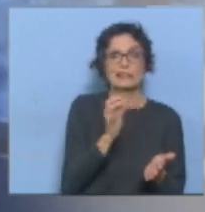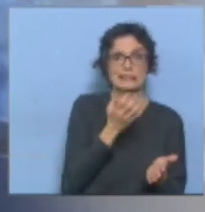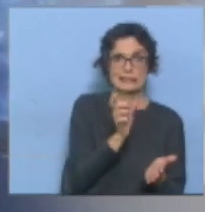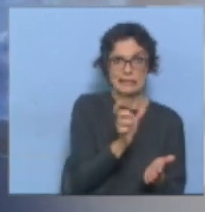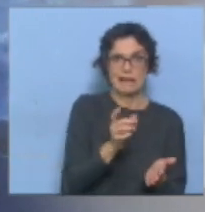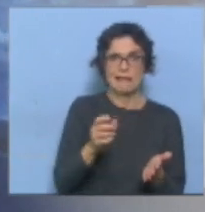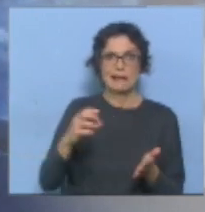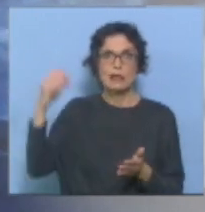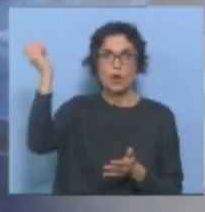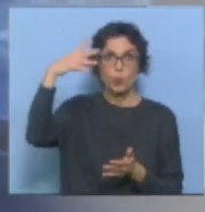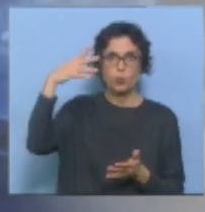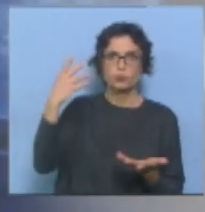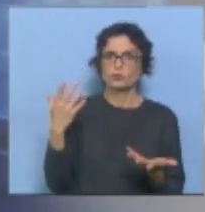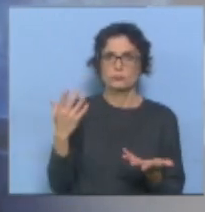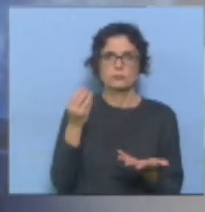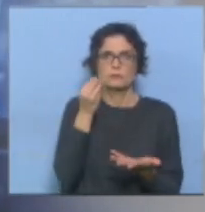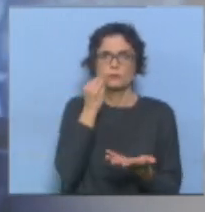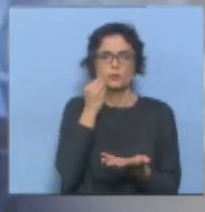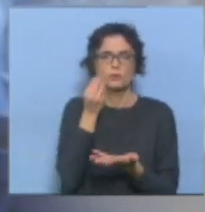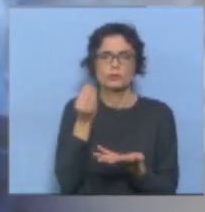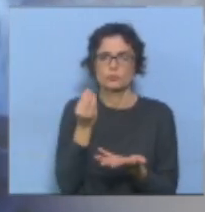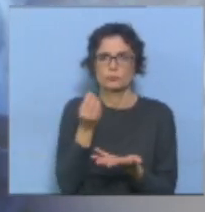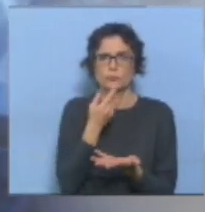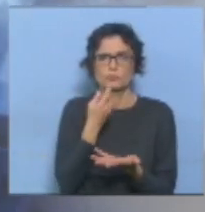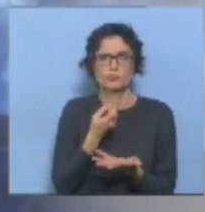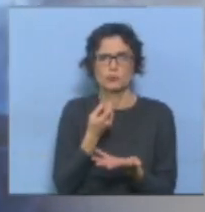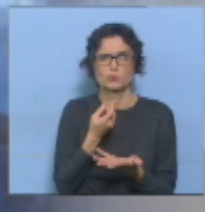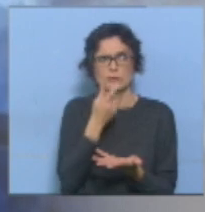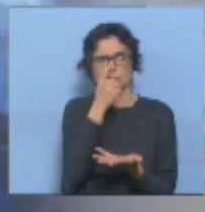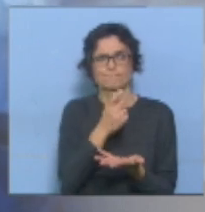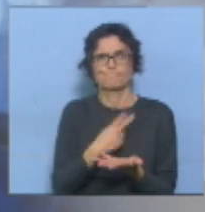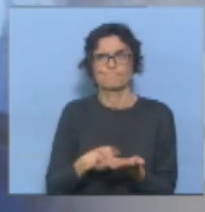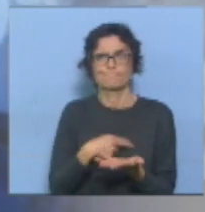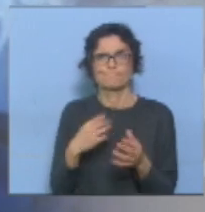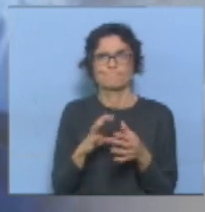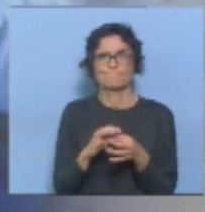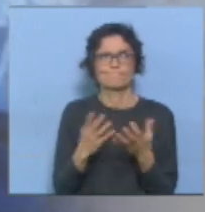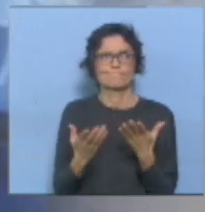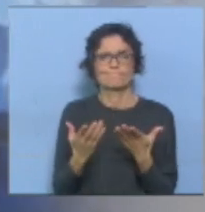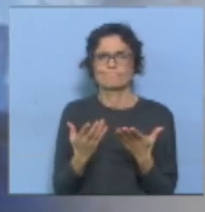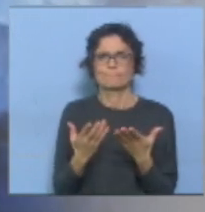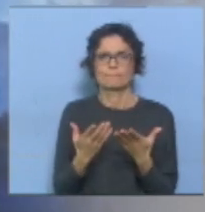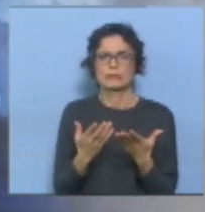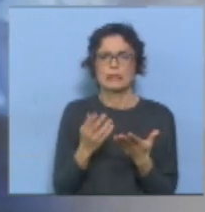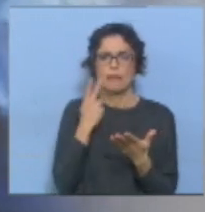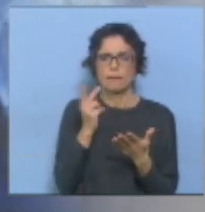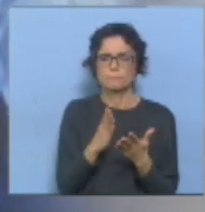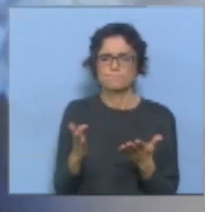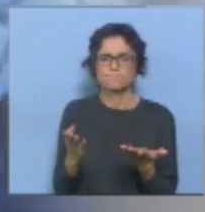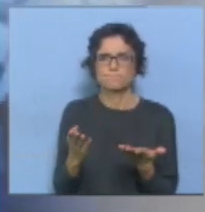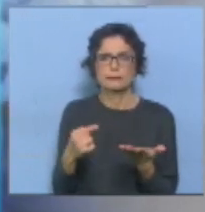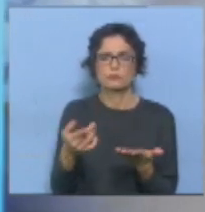luz. Como é que um crente, um cristão, pode concretizar isto na sua